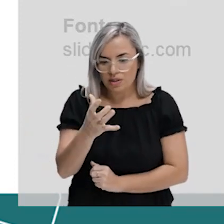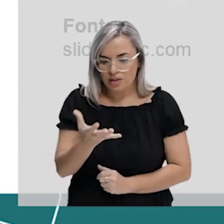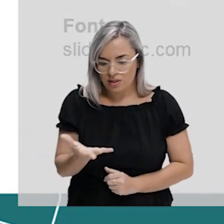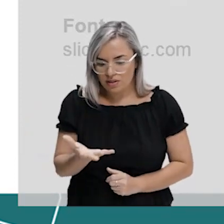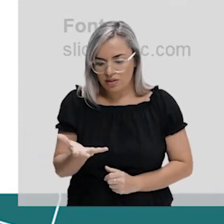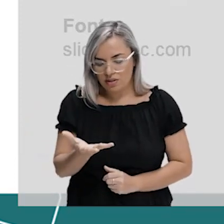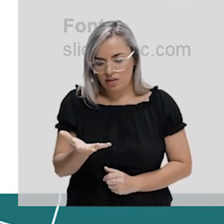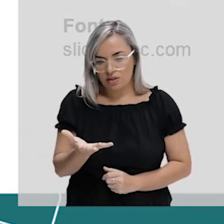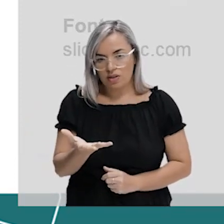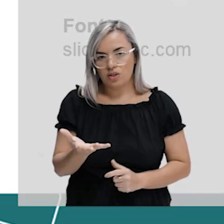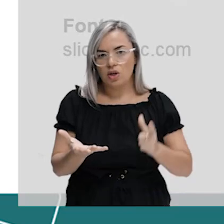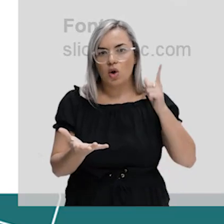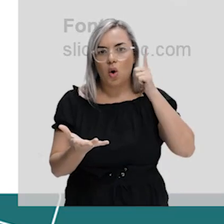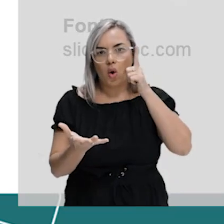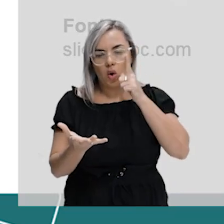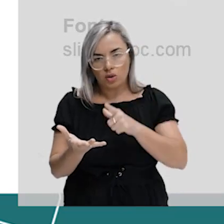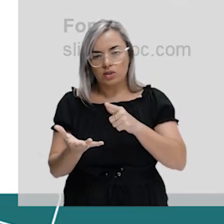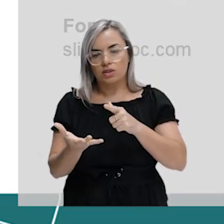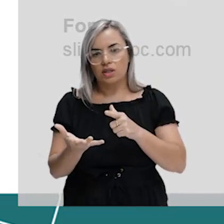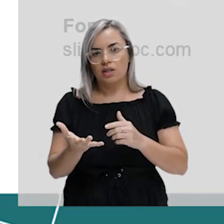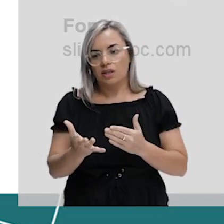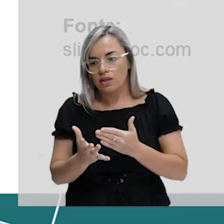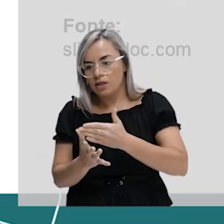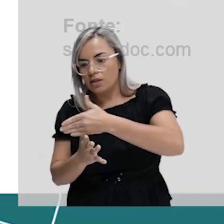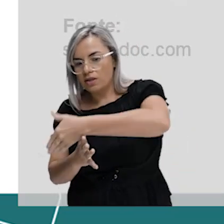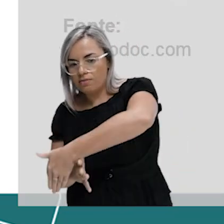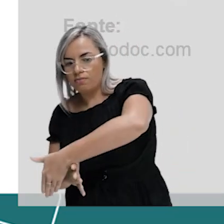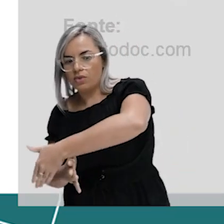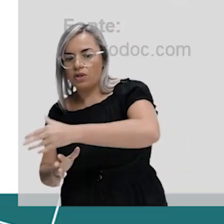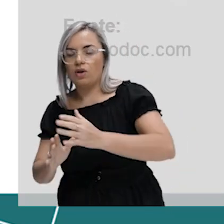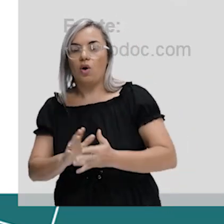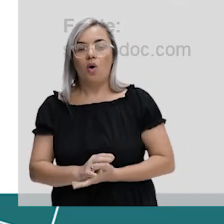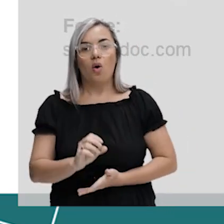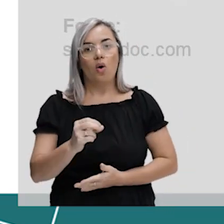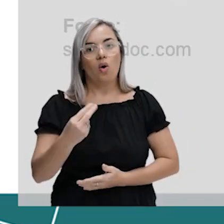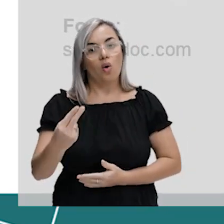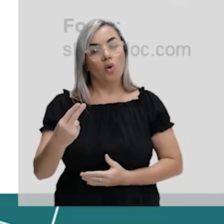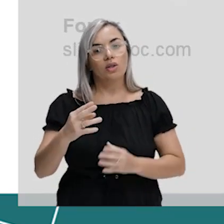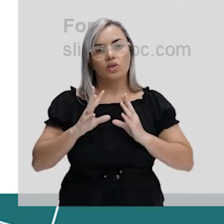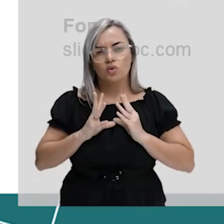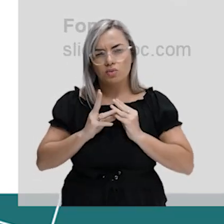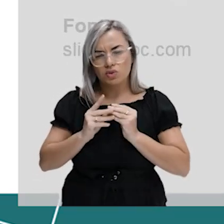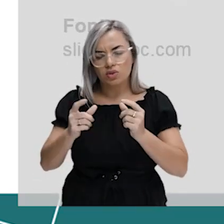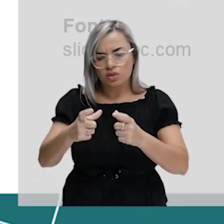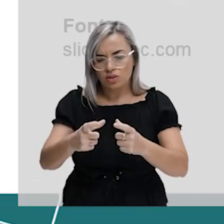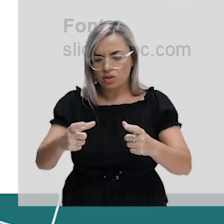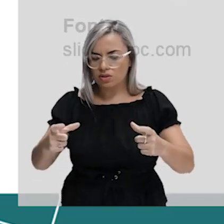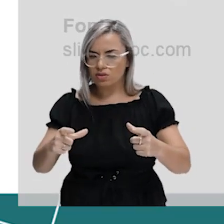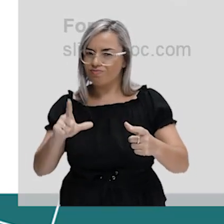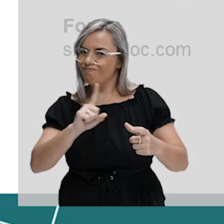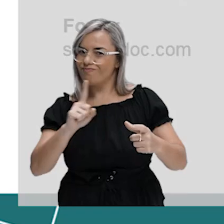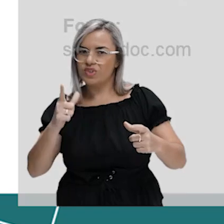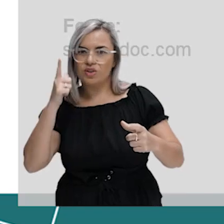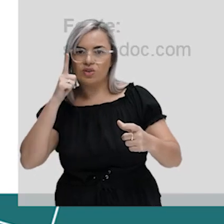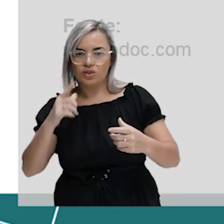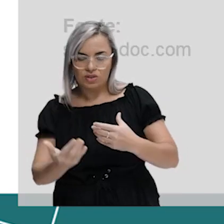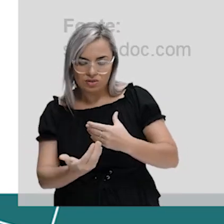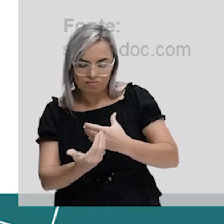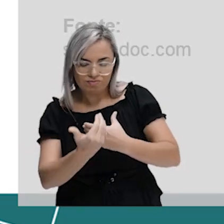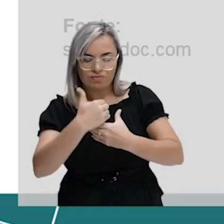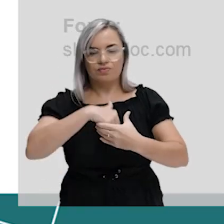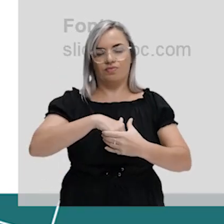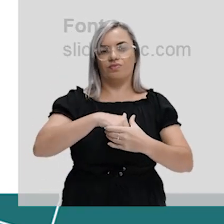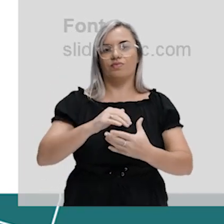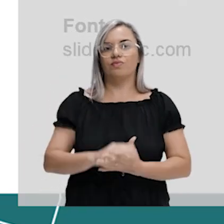outros componentes que são maiores, não atravessam. A membrana plasmática ela funciona como uma peneira. Existem